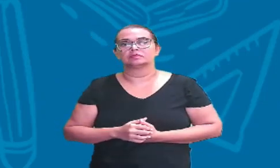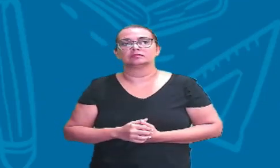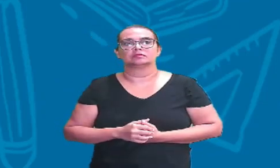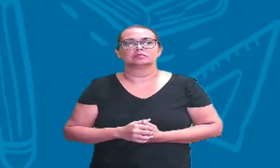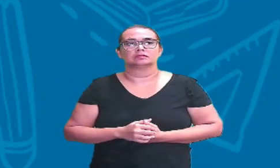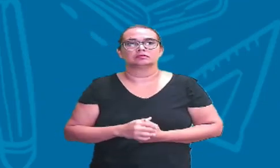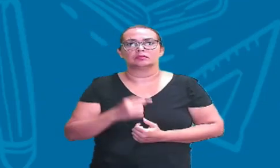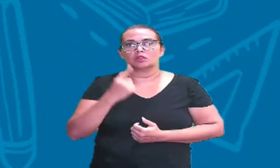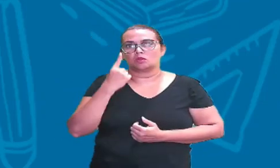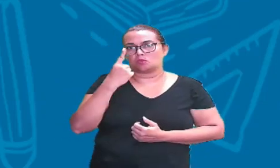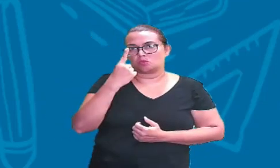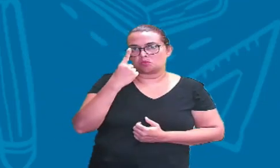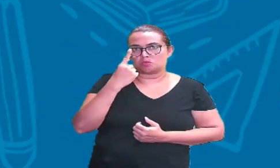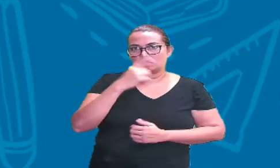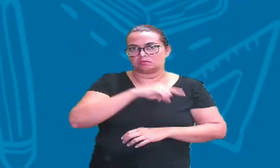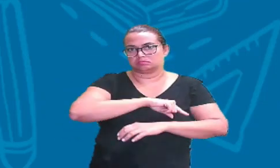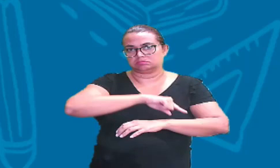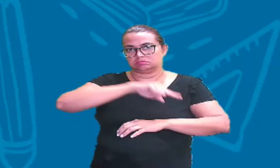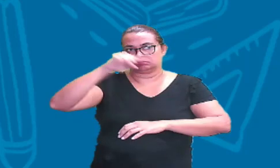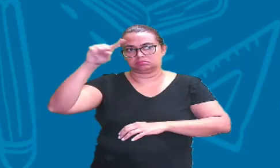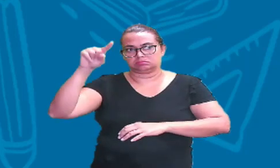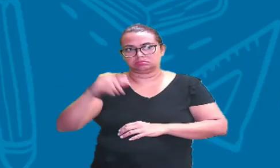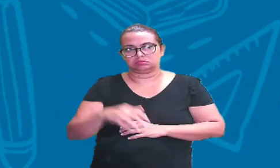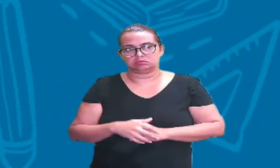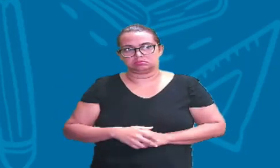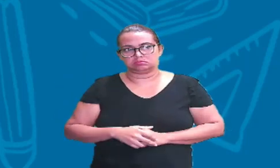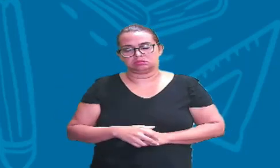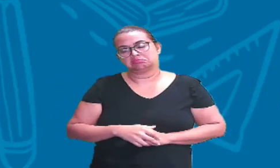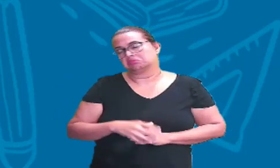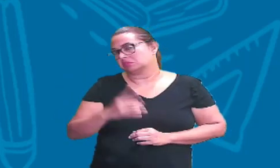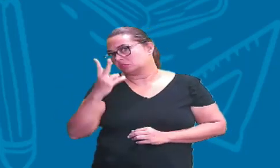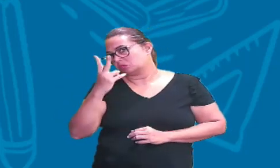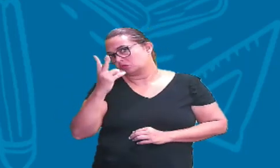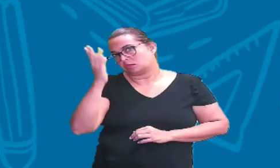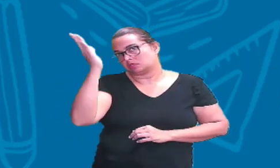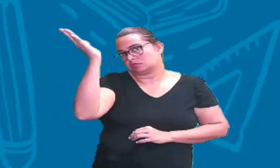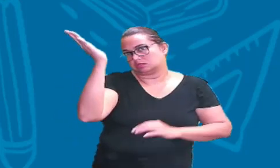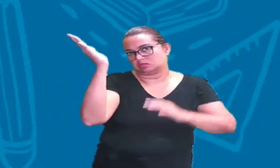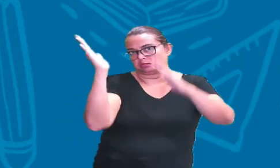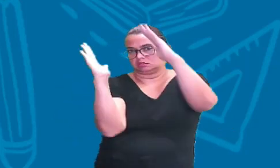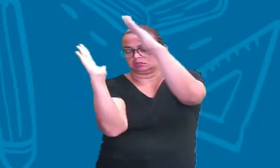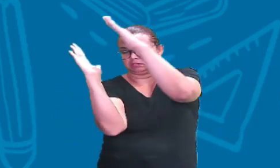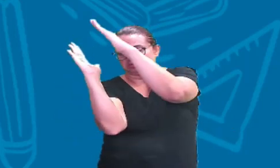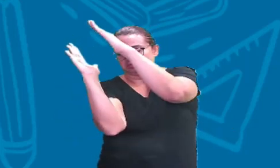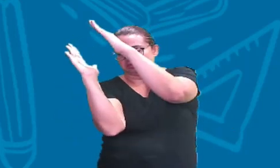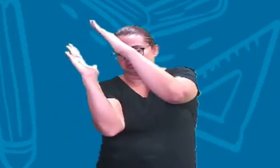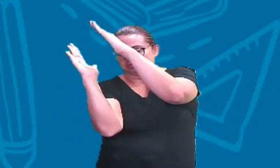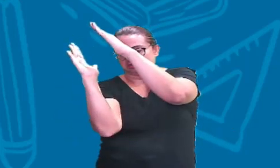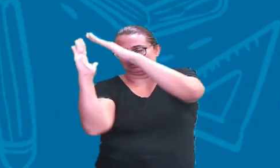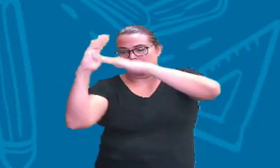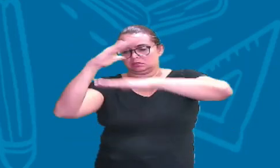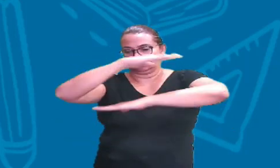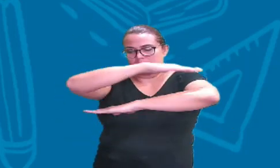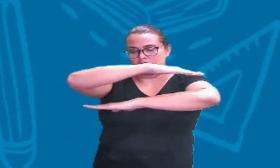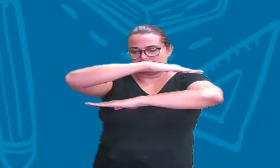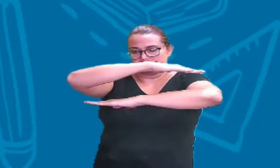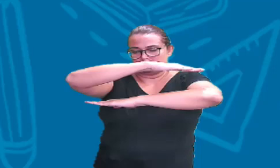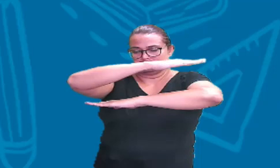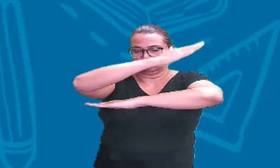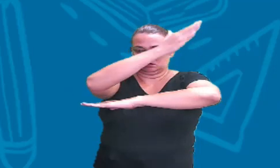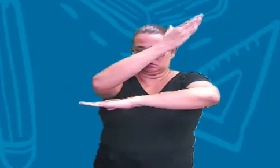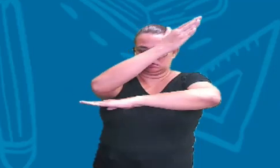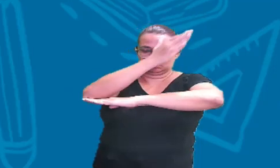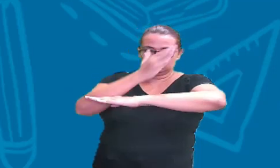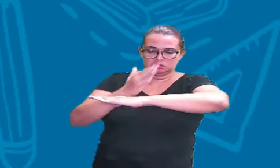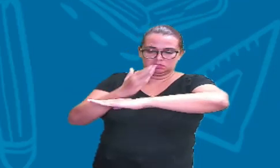reta só transversal. Professora, e se for duas? Só botar outra ali, ó, do outro lado. Duas retas que estão cortando